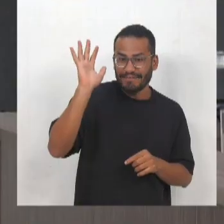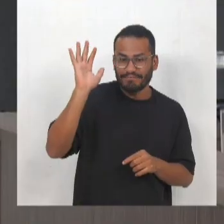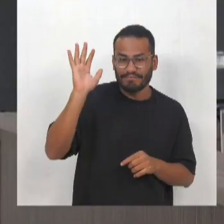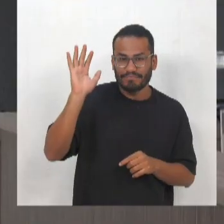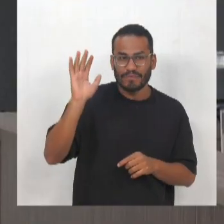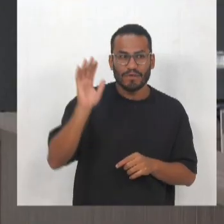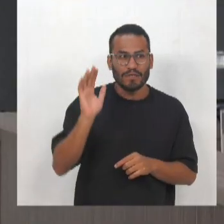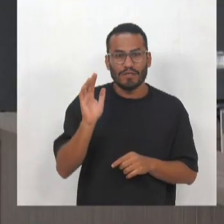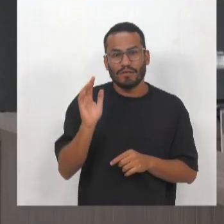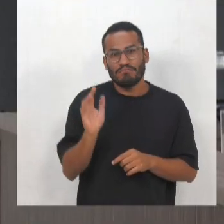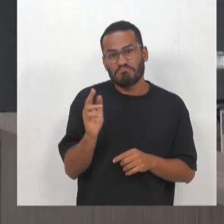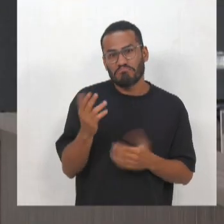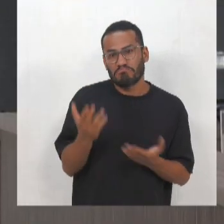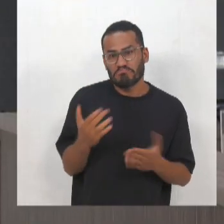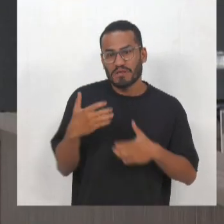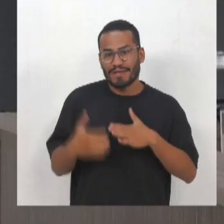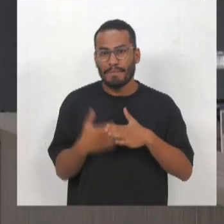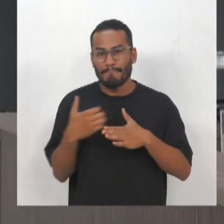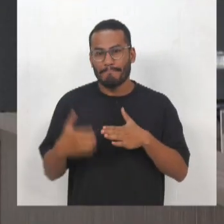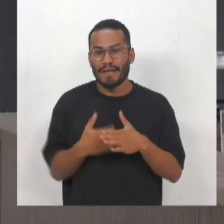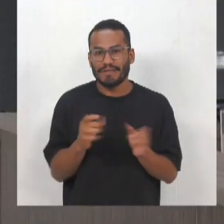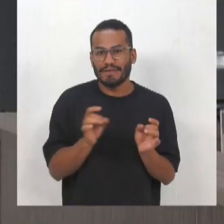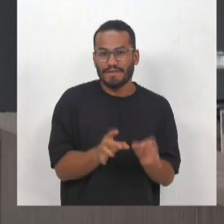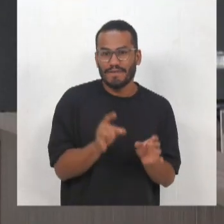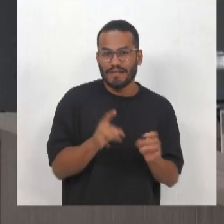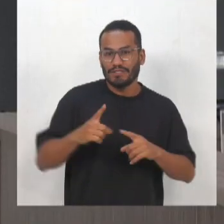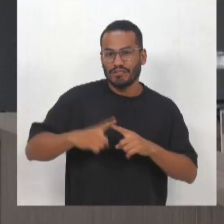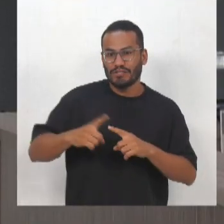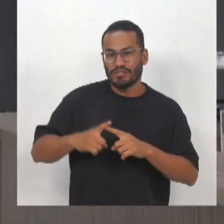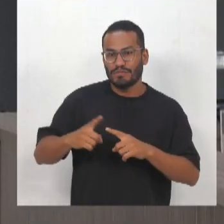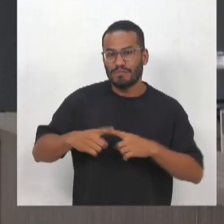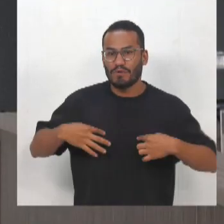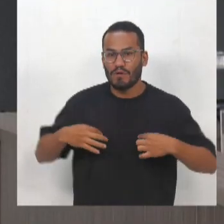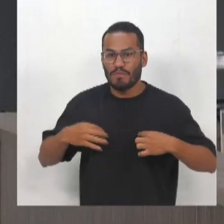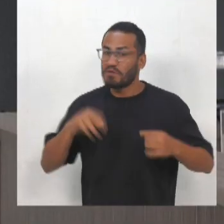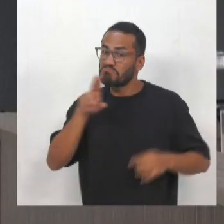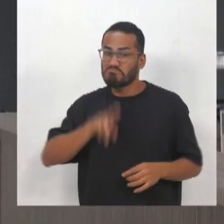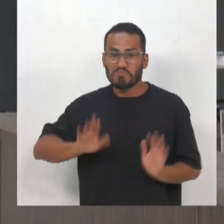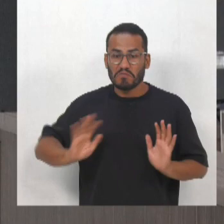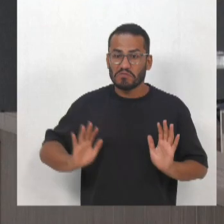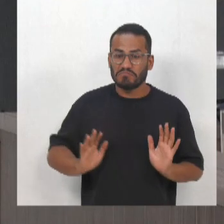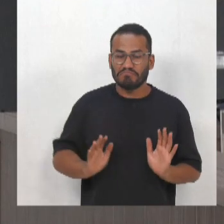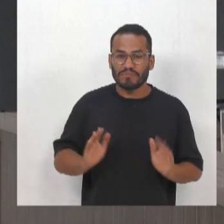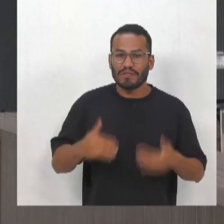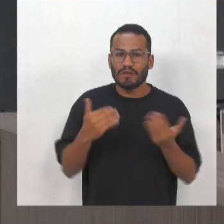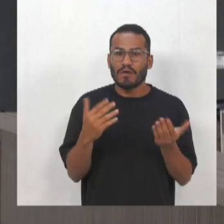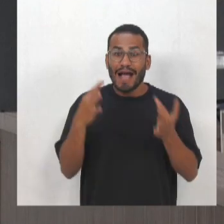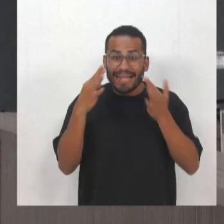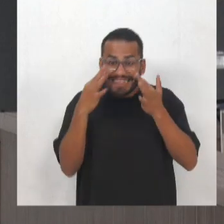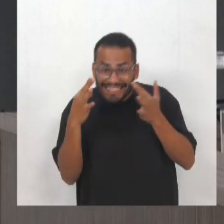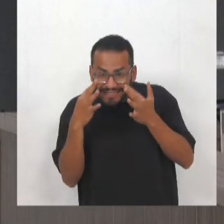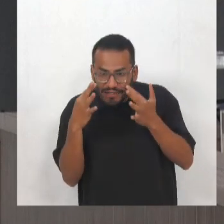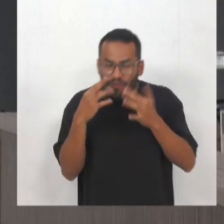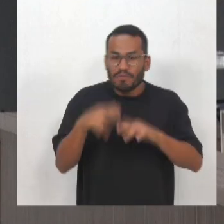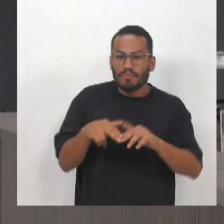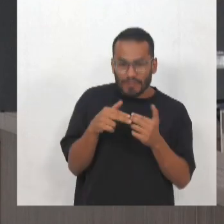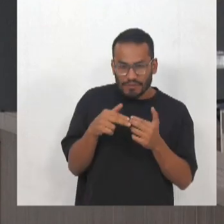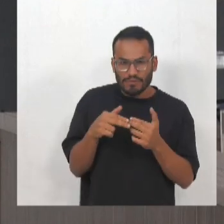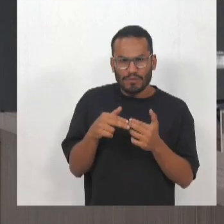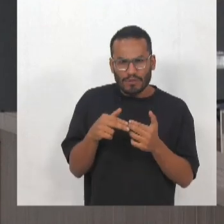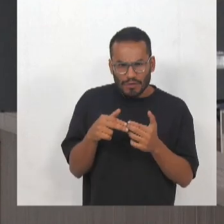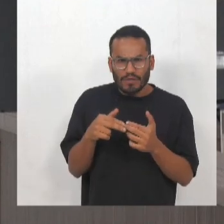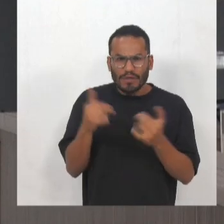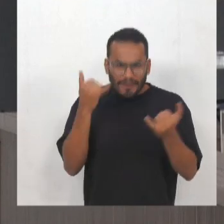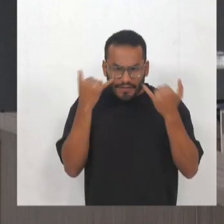que, usualmente, as empresas que vendem esse tipo de uniforme não utilizam. Então, chama a atenção e, por isso,